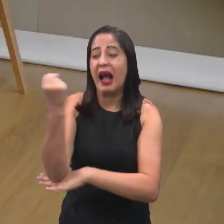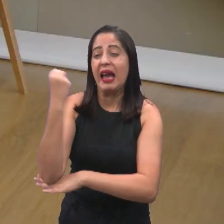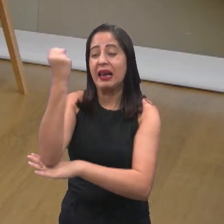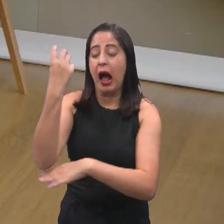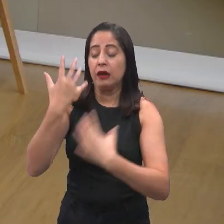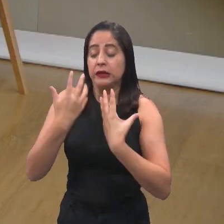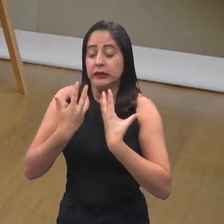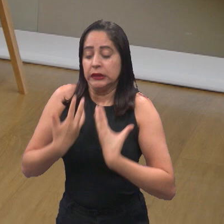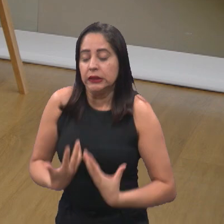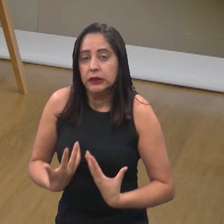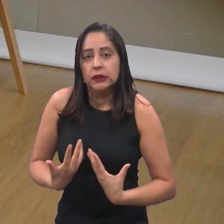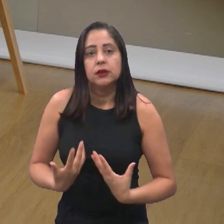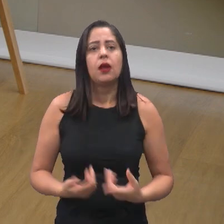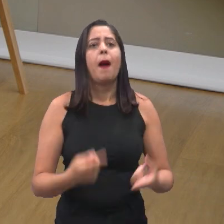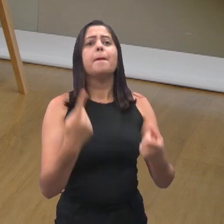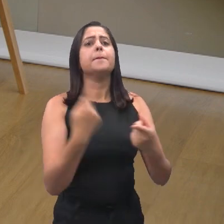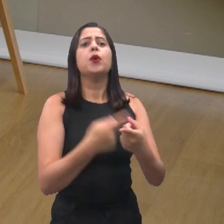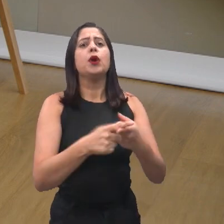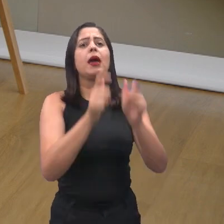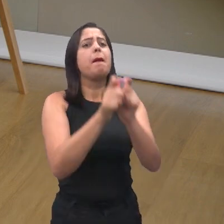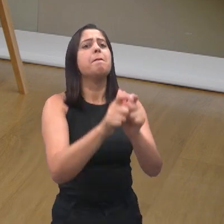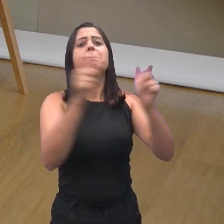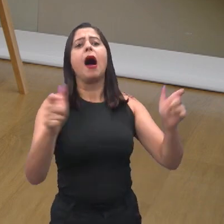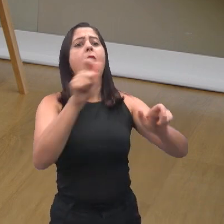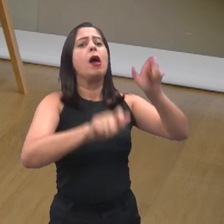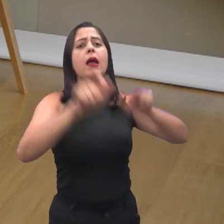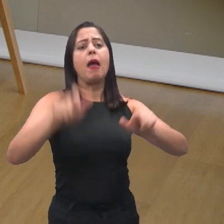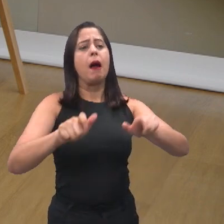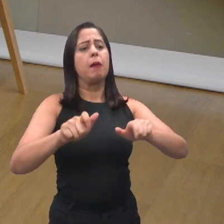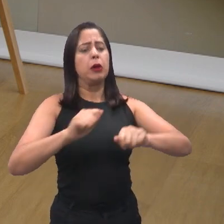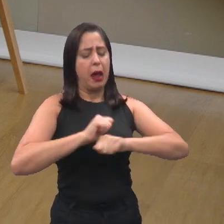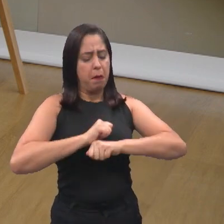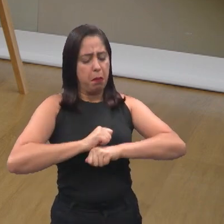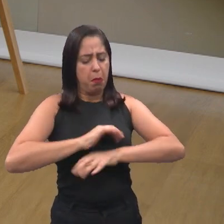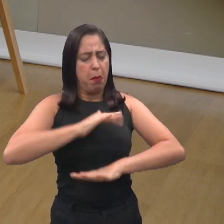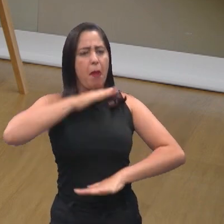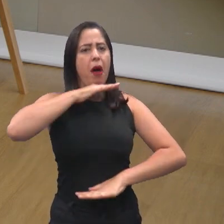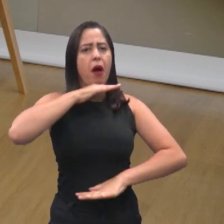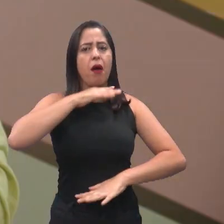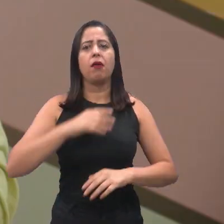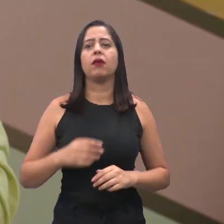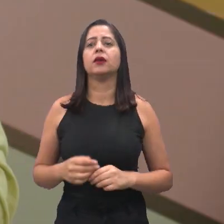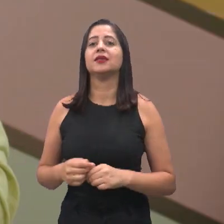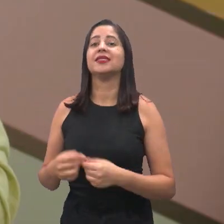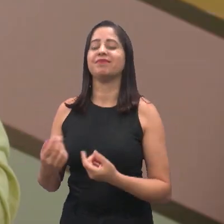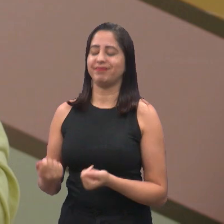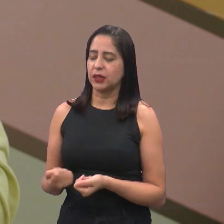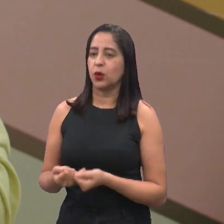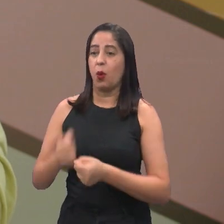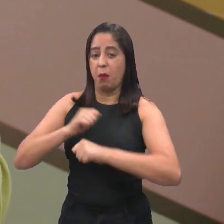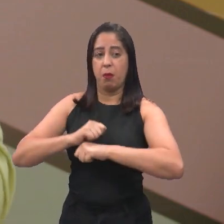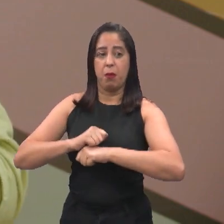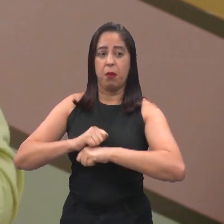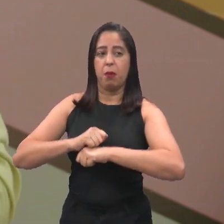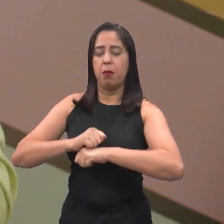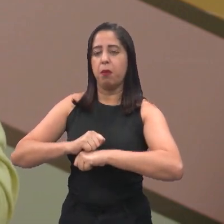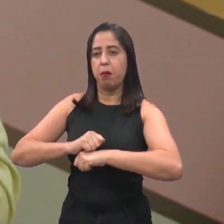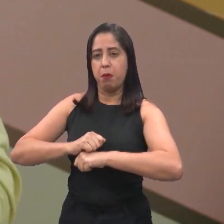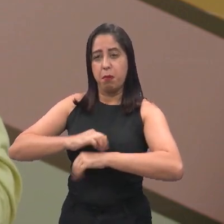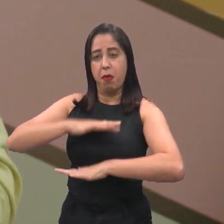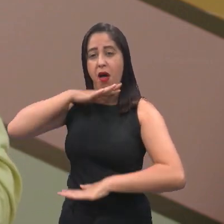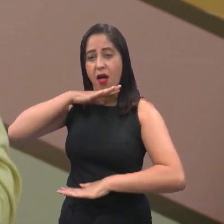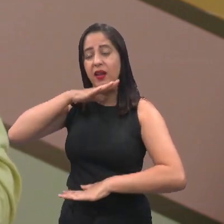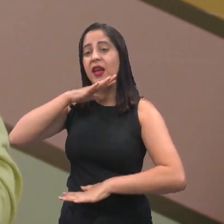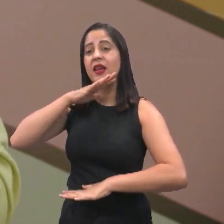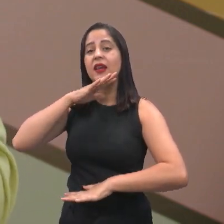tão evidente, principalmente entre as mulheres? O burnout ele acontece já há muitos anos, porém recentemente